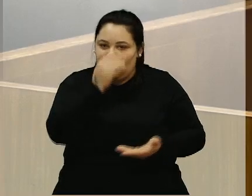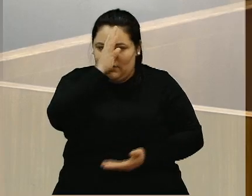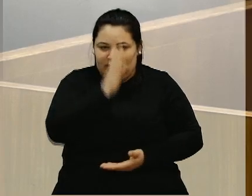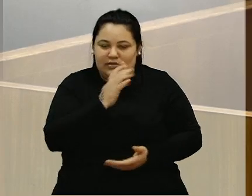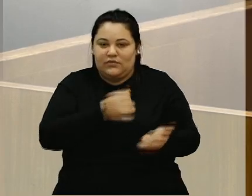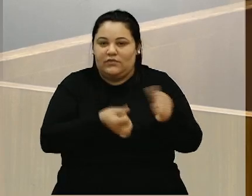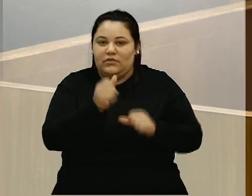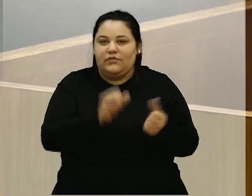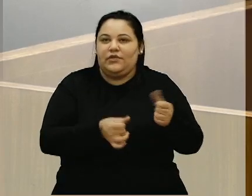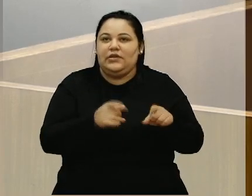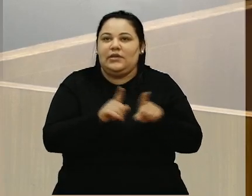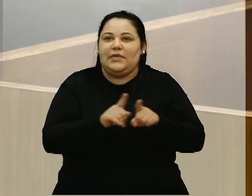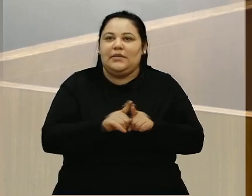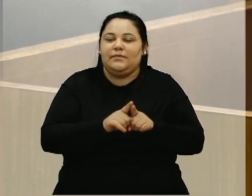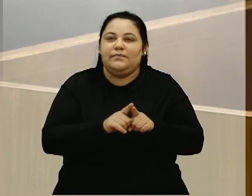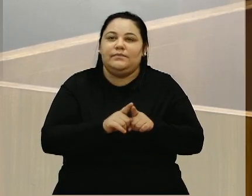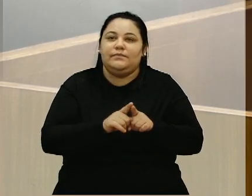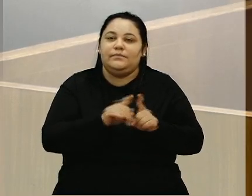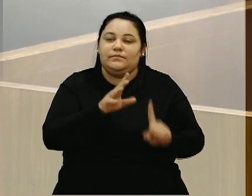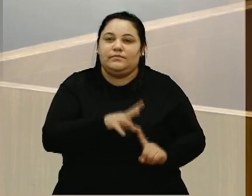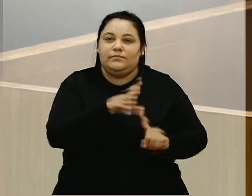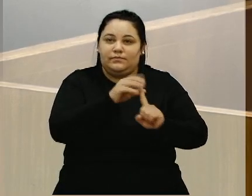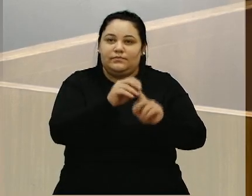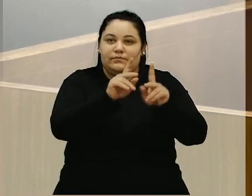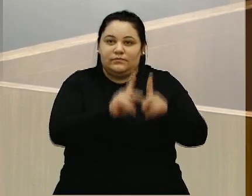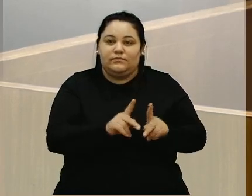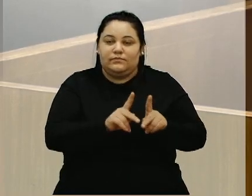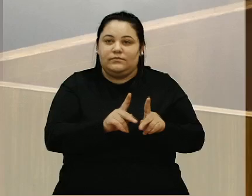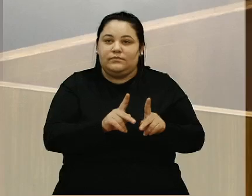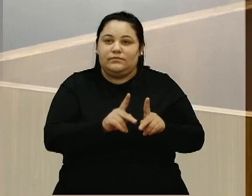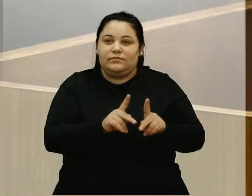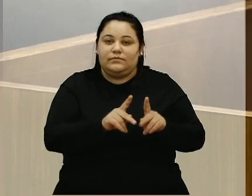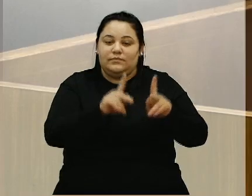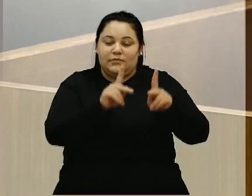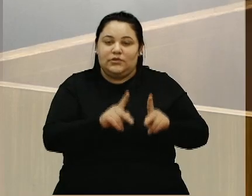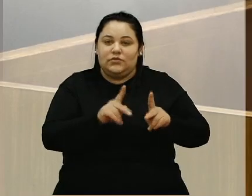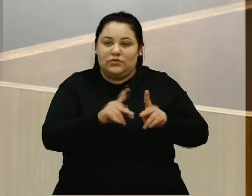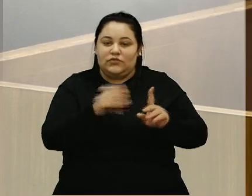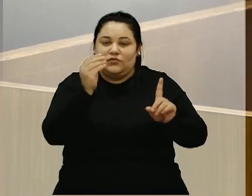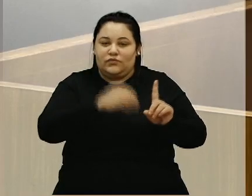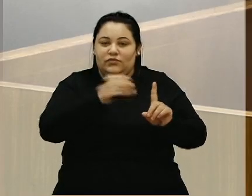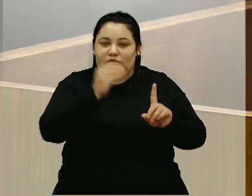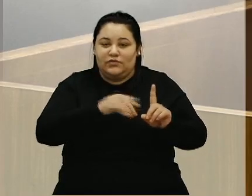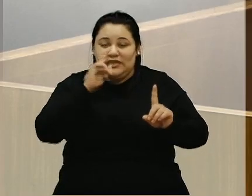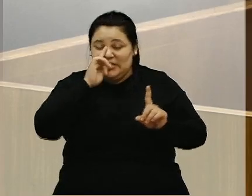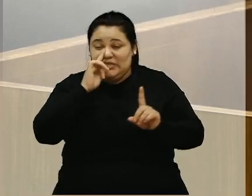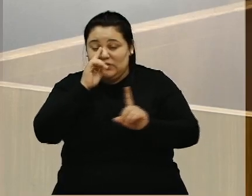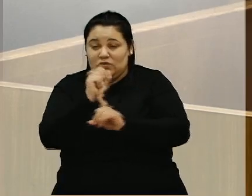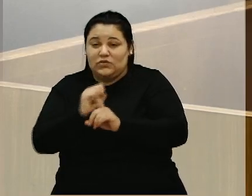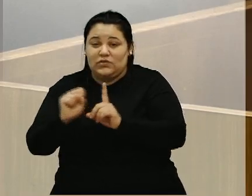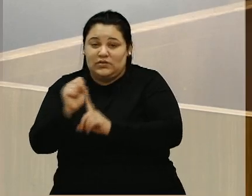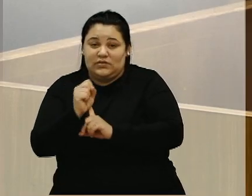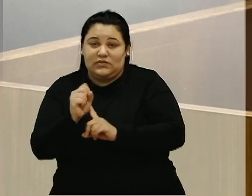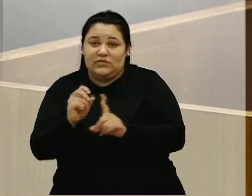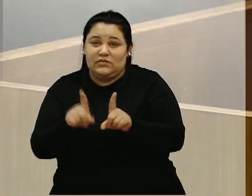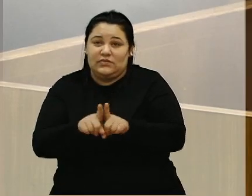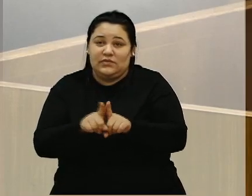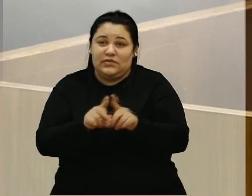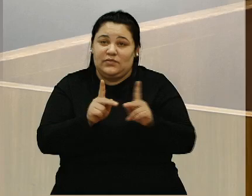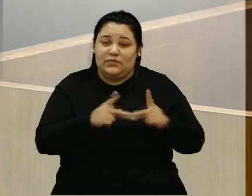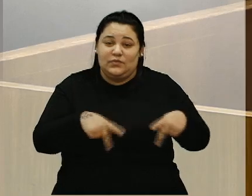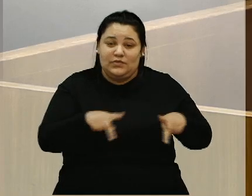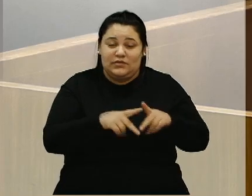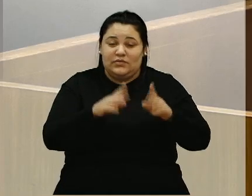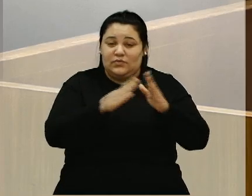qualidade, destinadas prioritariamente a pessoas em situação de vulnerabilidade social ou risco social, incluindo a população em situação